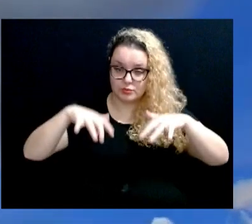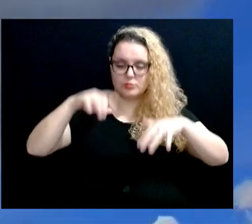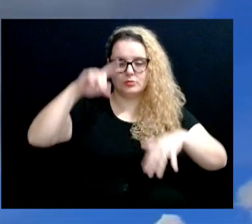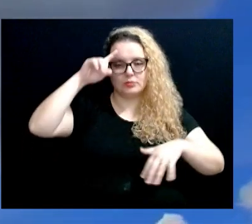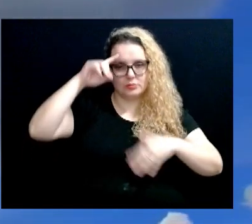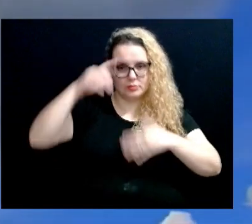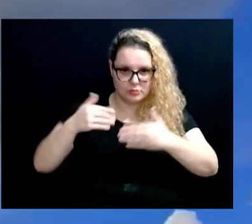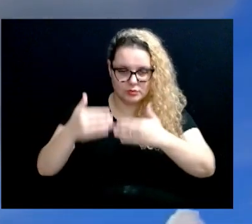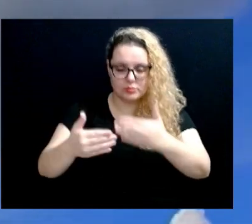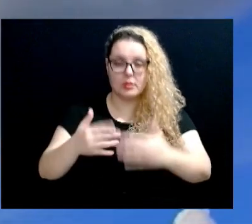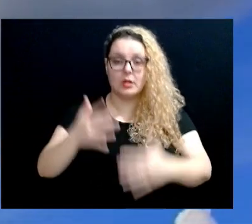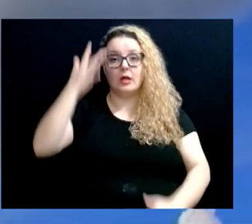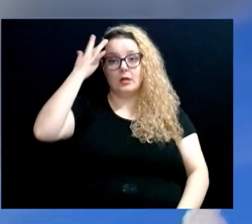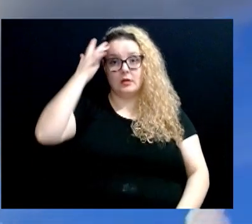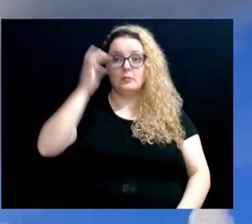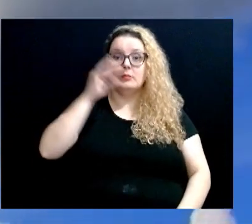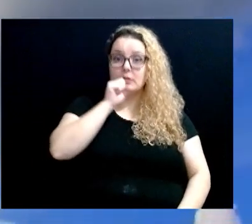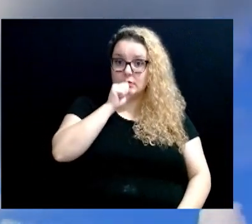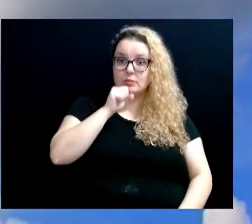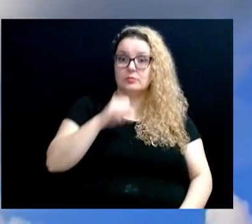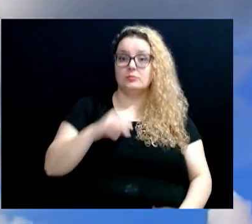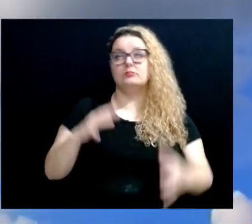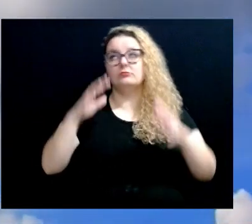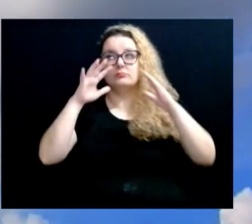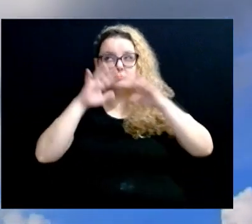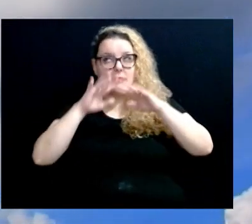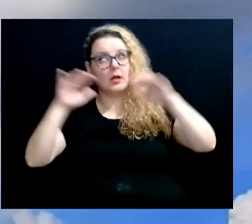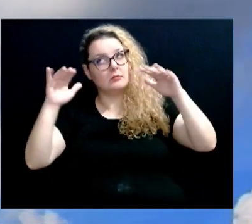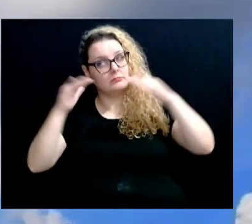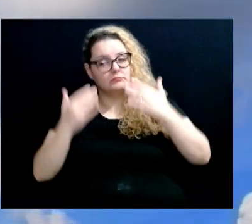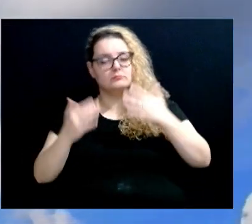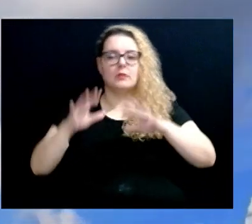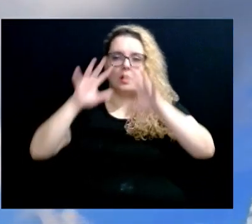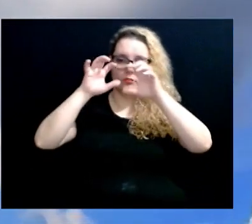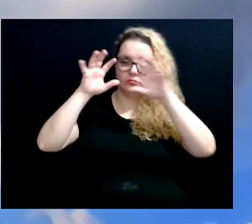Amanhã, sábado, o tempo fica mais estável, com o céu nublado e